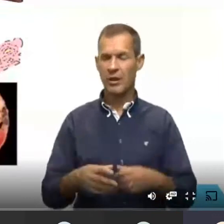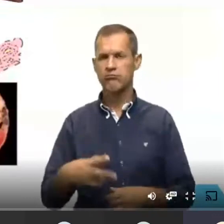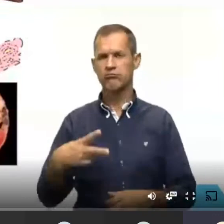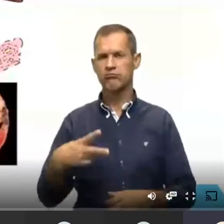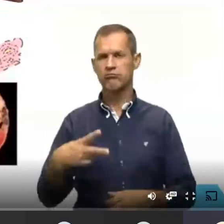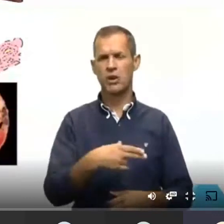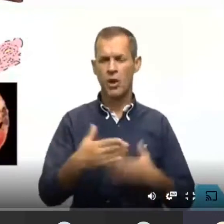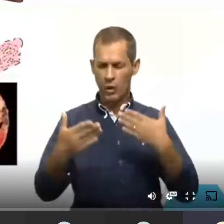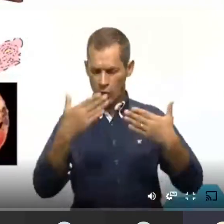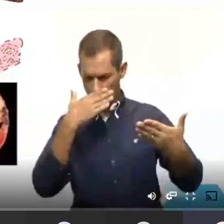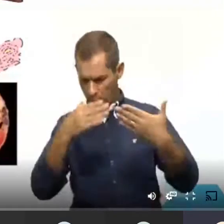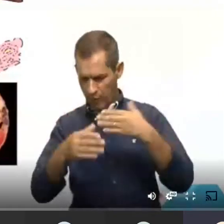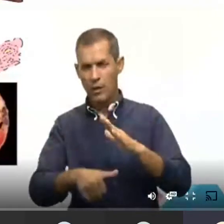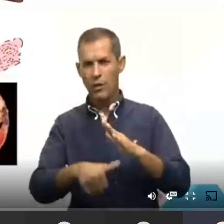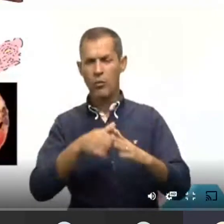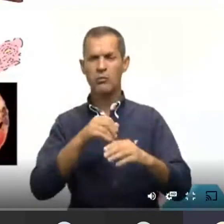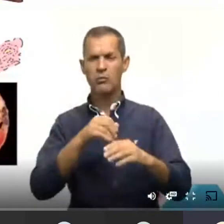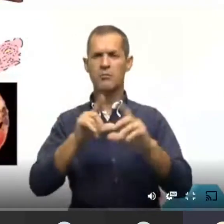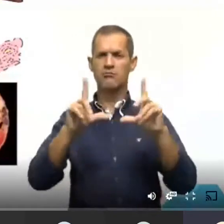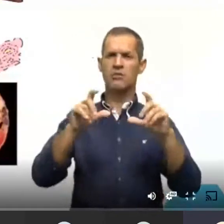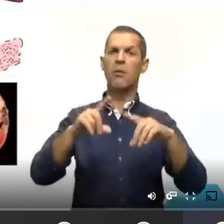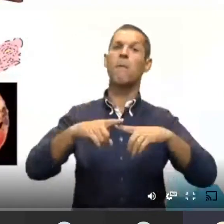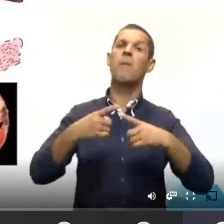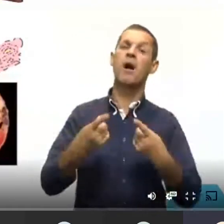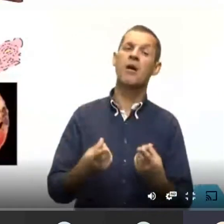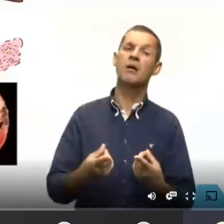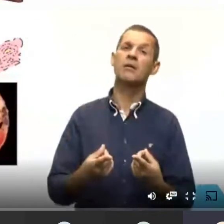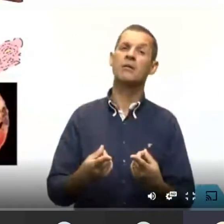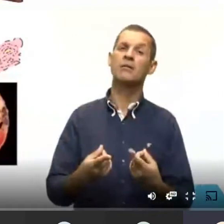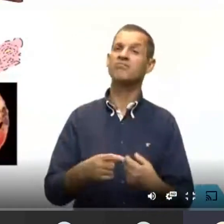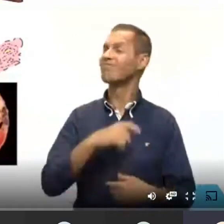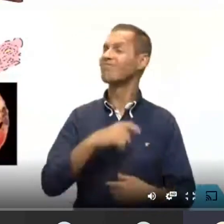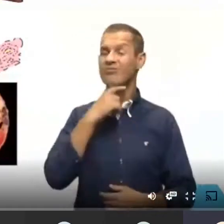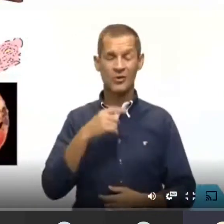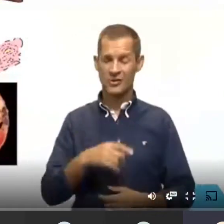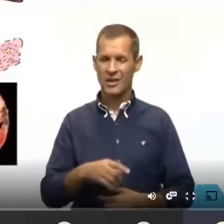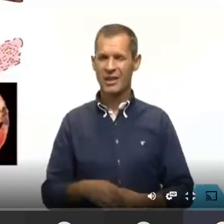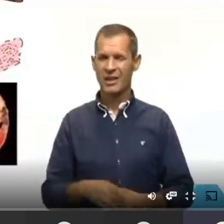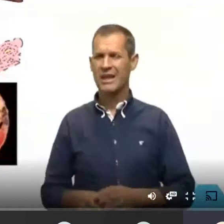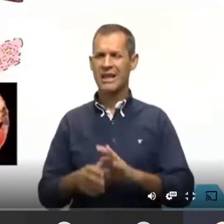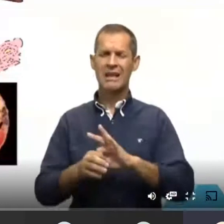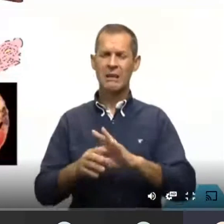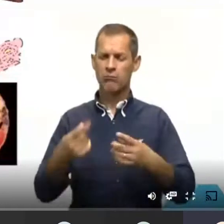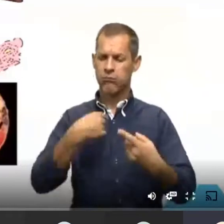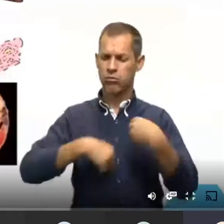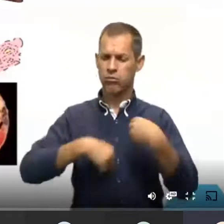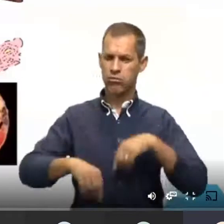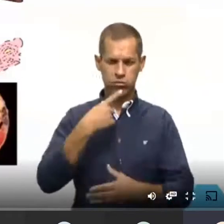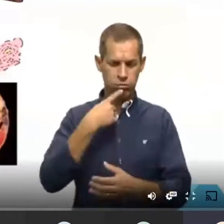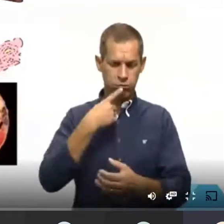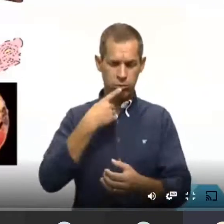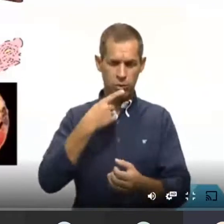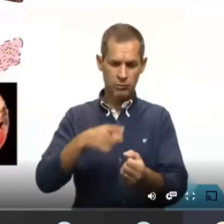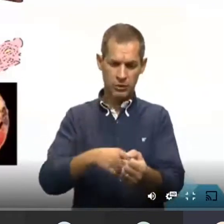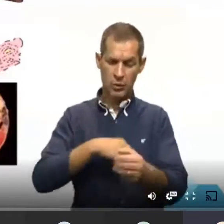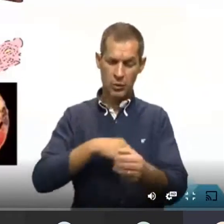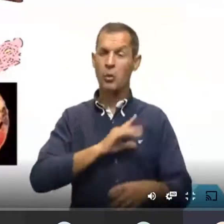estava cortada, em comparação com a primeira foto, ela mal dá para se passar sangue aqui, né, do